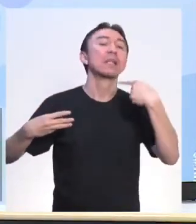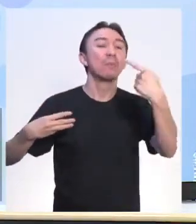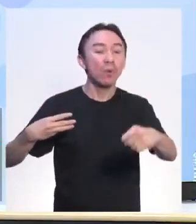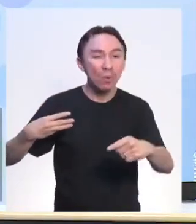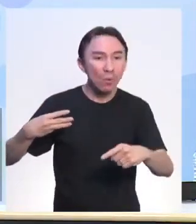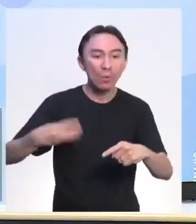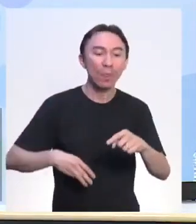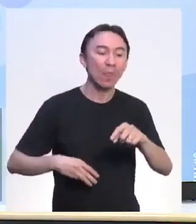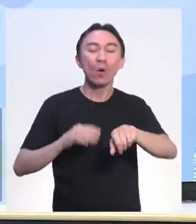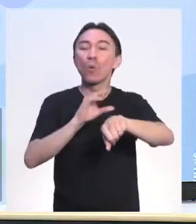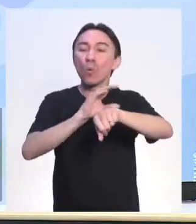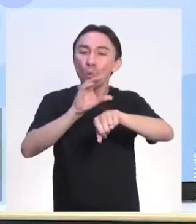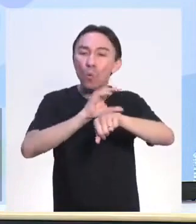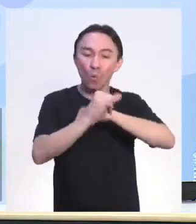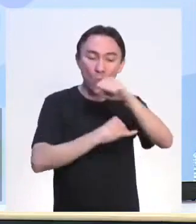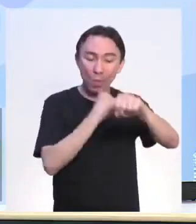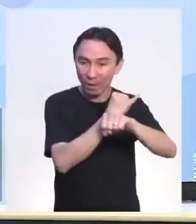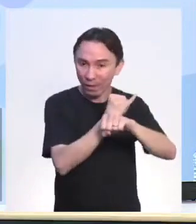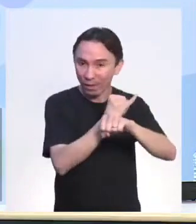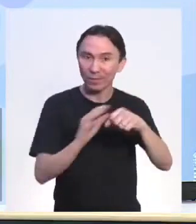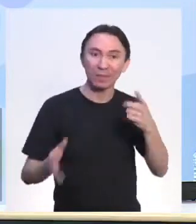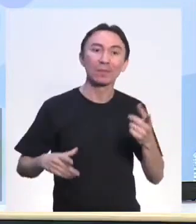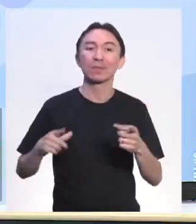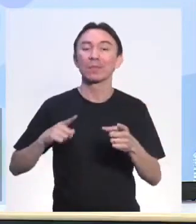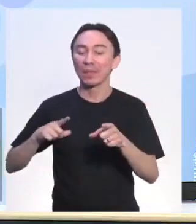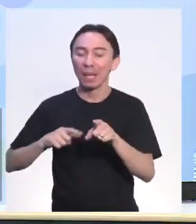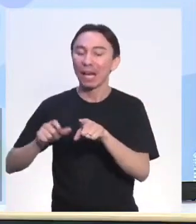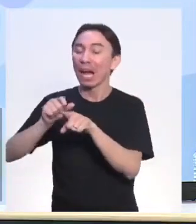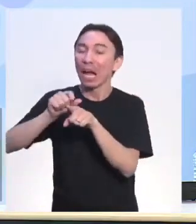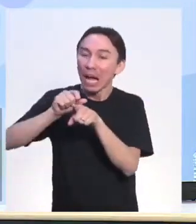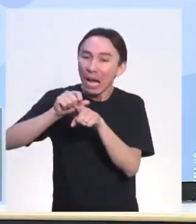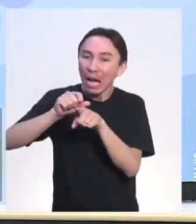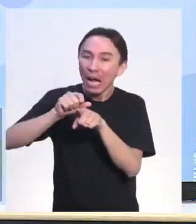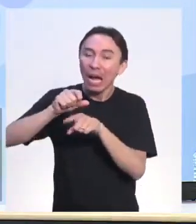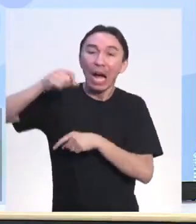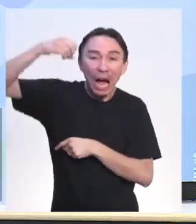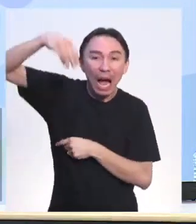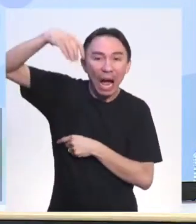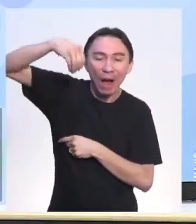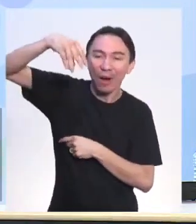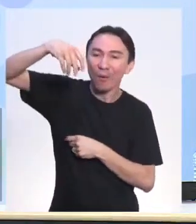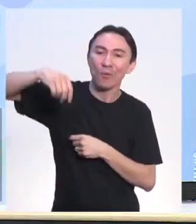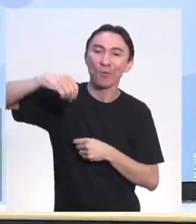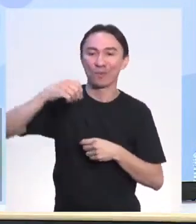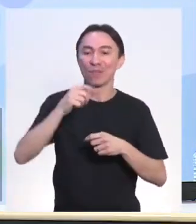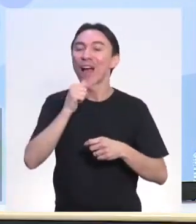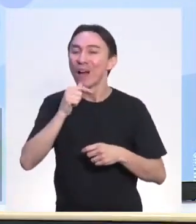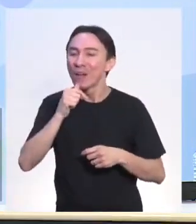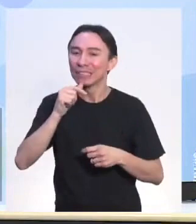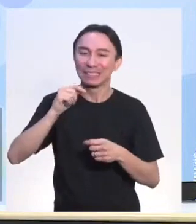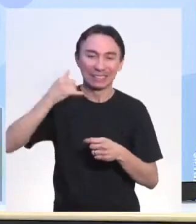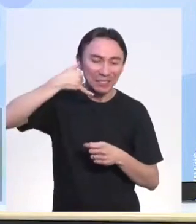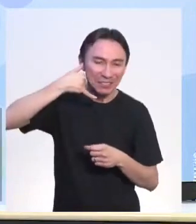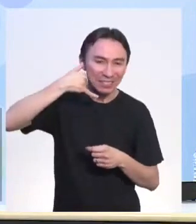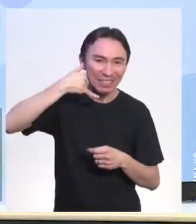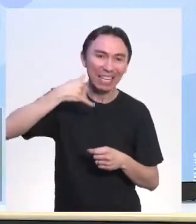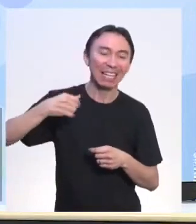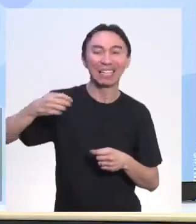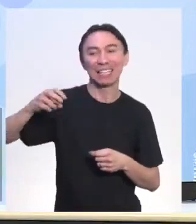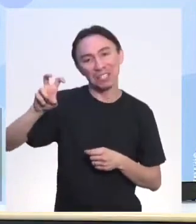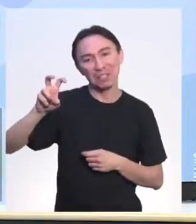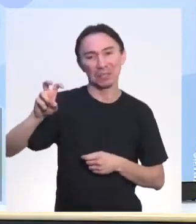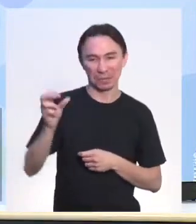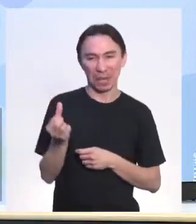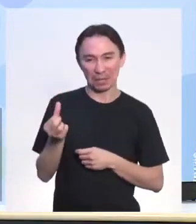e água, luz e telefone será o quinto e o sexto lugar. Mas, para isso, eu tenho que